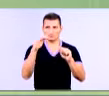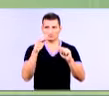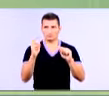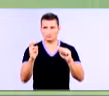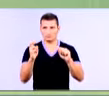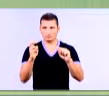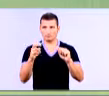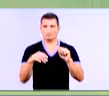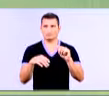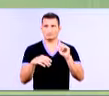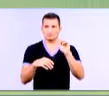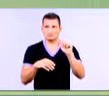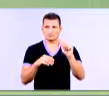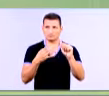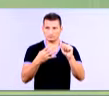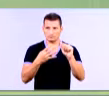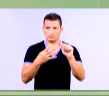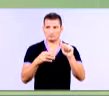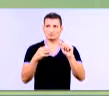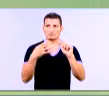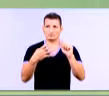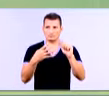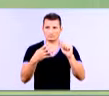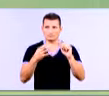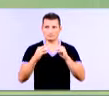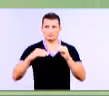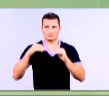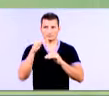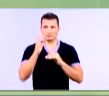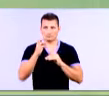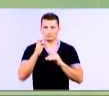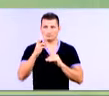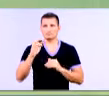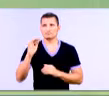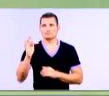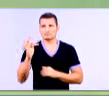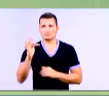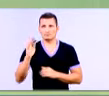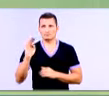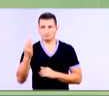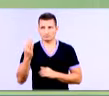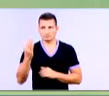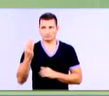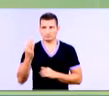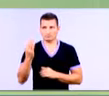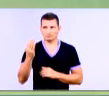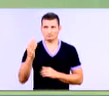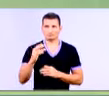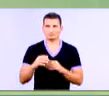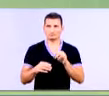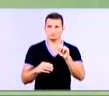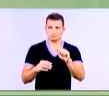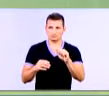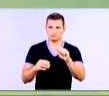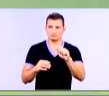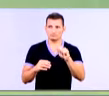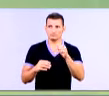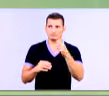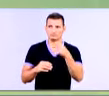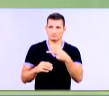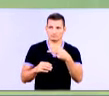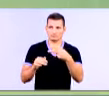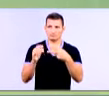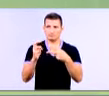4 é maior que 5? Falso. Esse outro resultado. A é menor que 5. A é